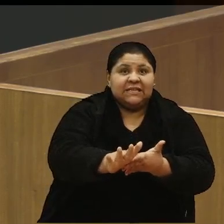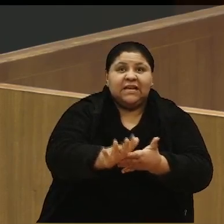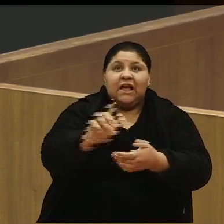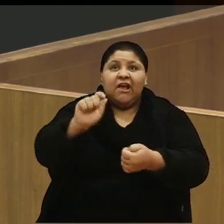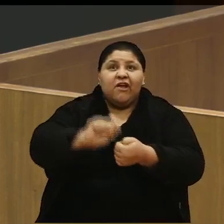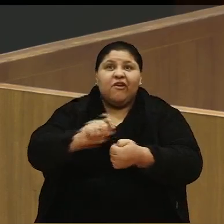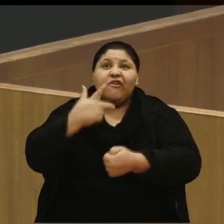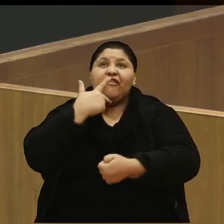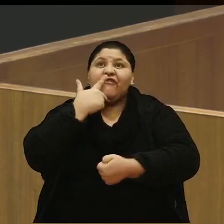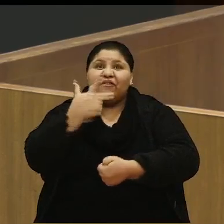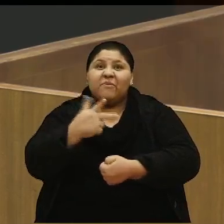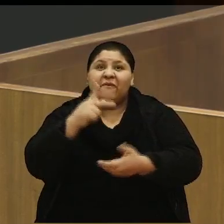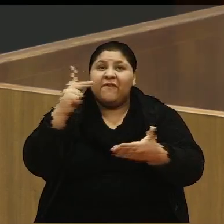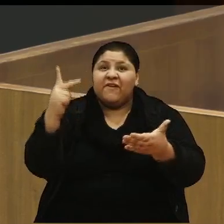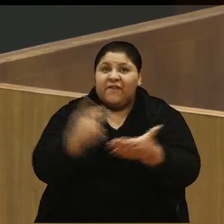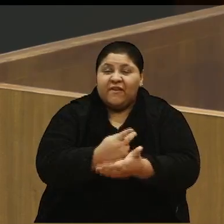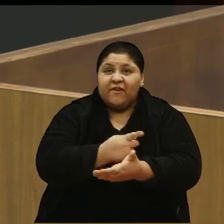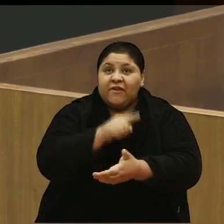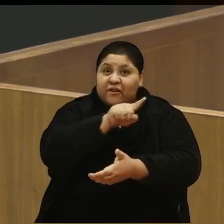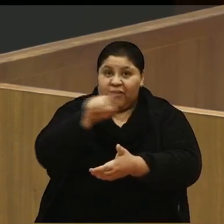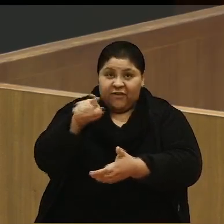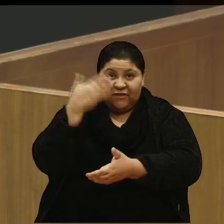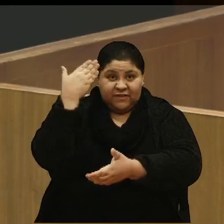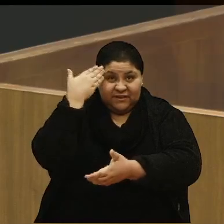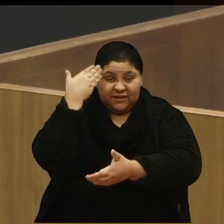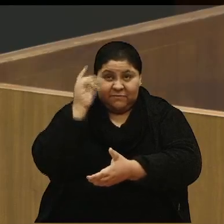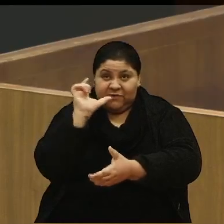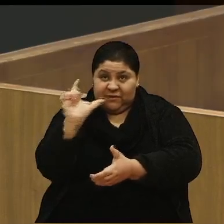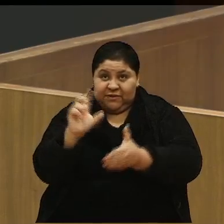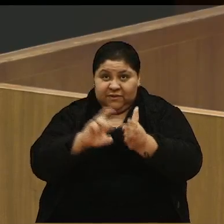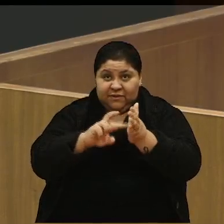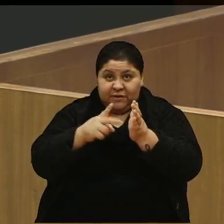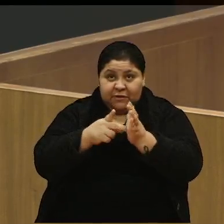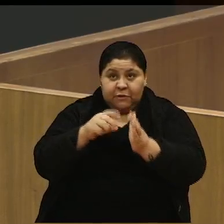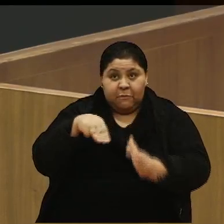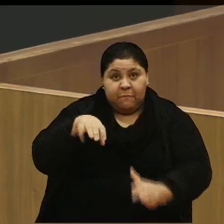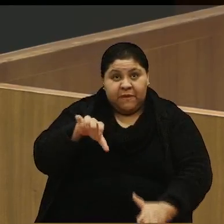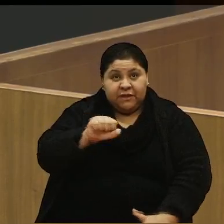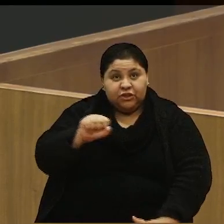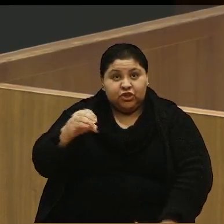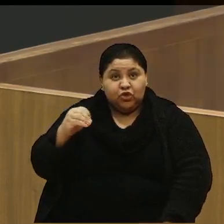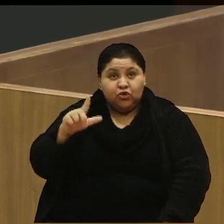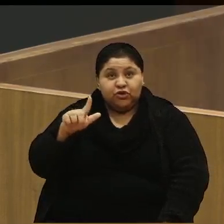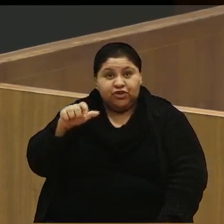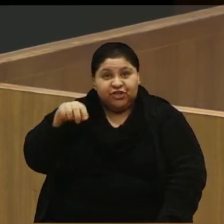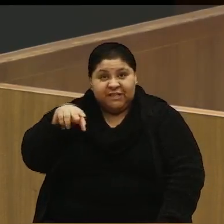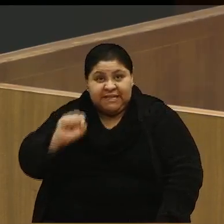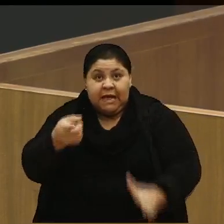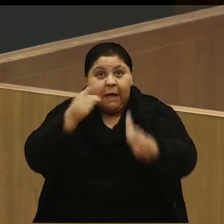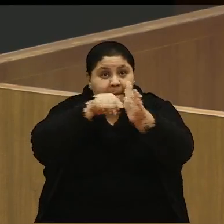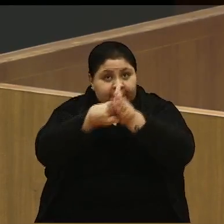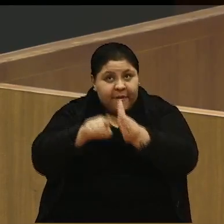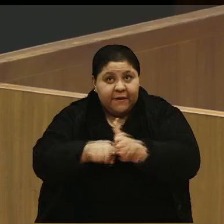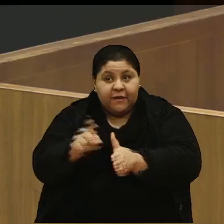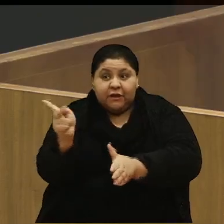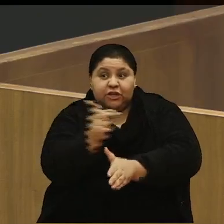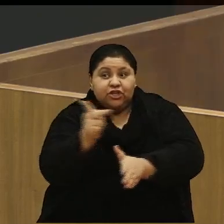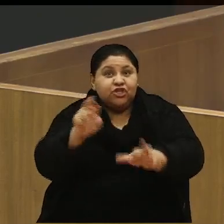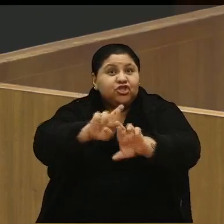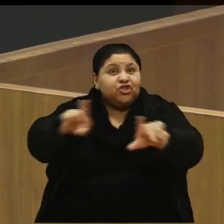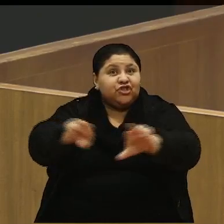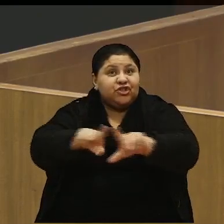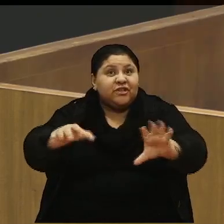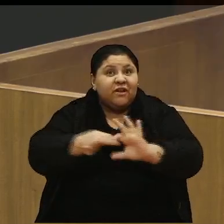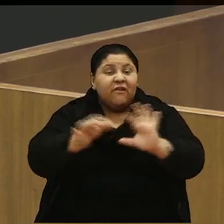fala misógina, e aí se vocês não sabem o que é misoginia, pesquisem, que vocês vão entender. Uma coisa é crime, outra coisa é opinião. Liberdade